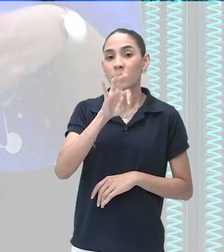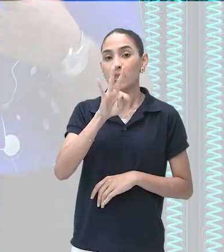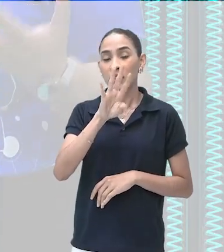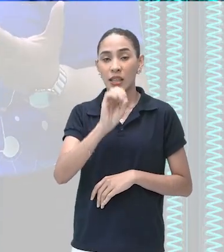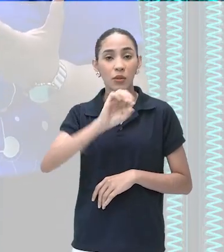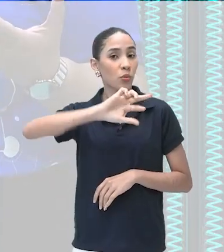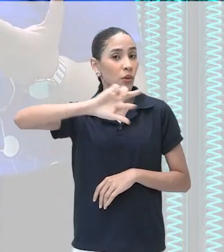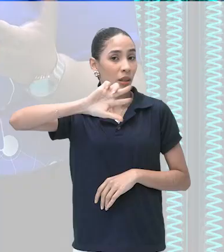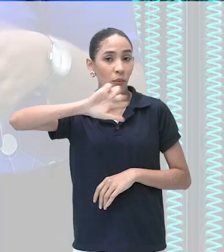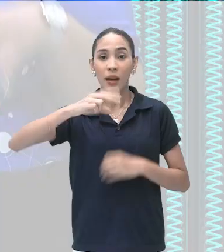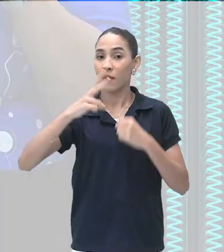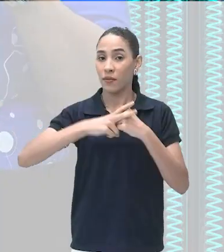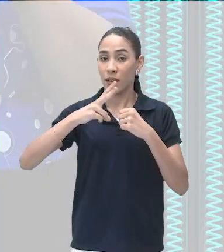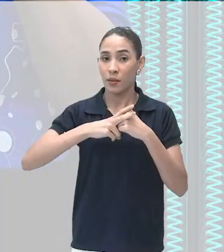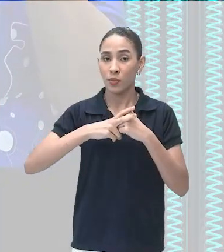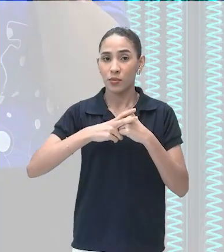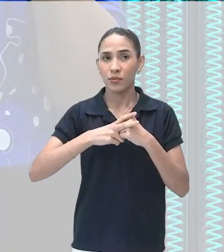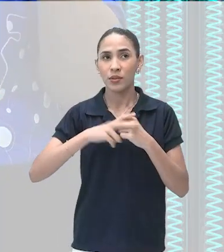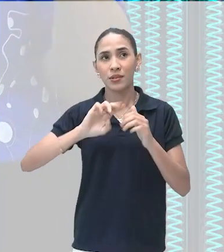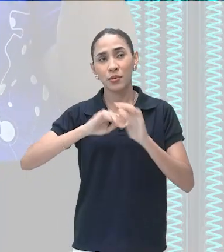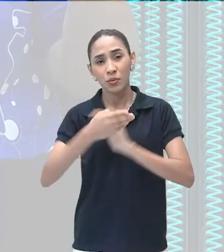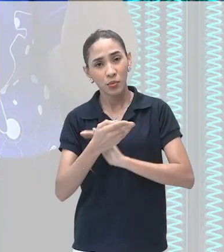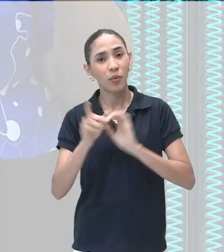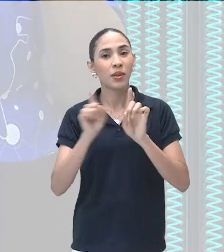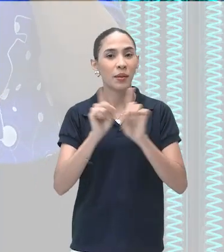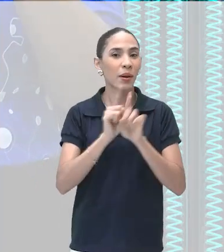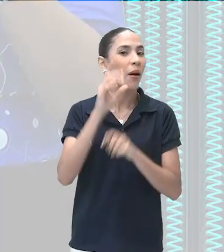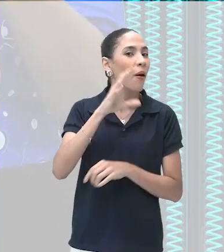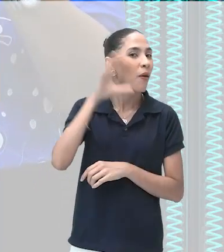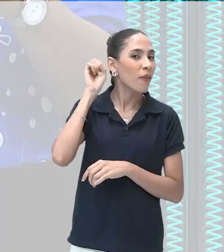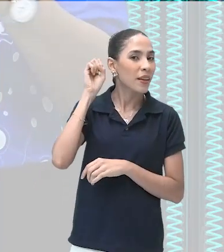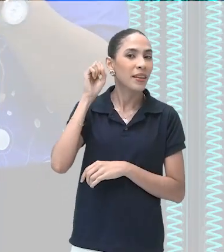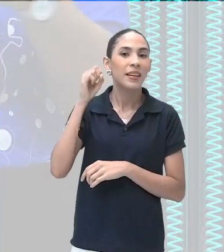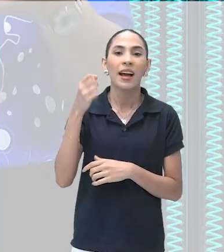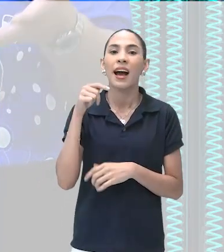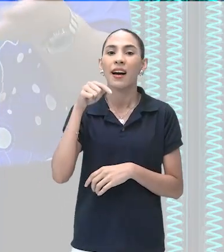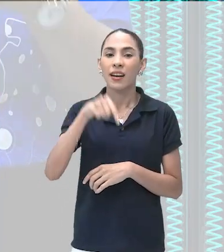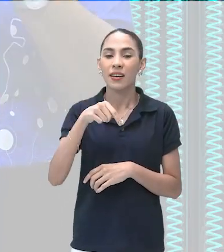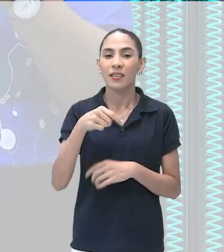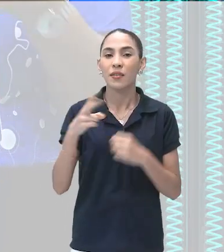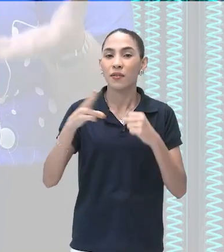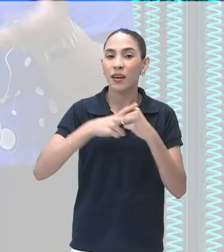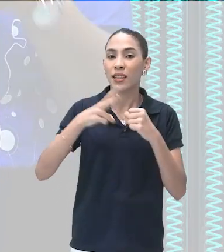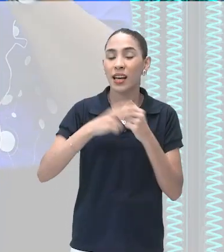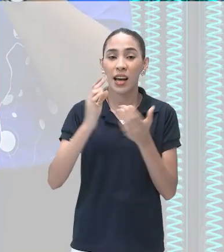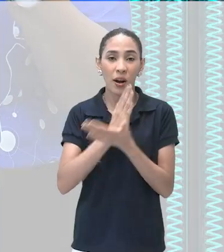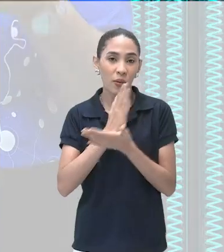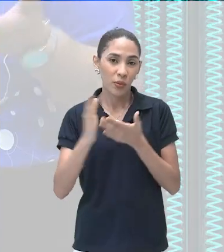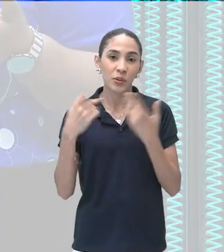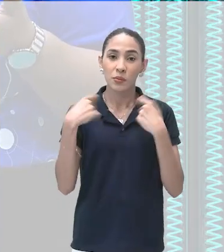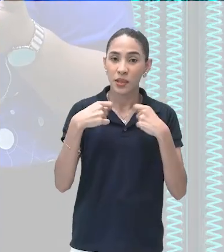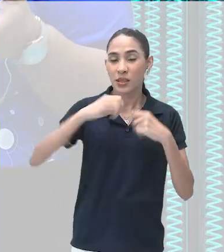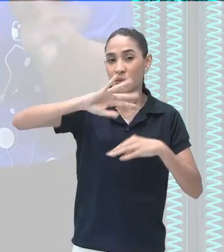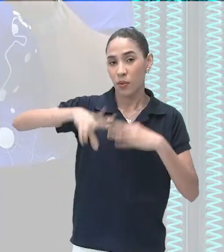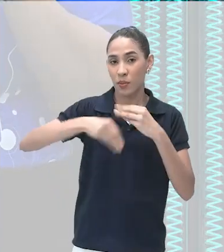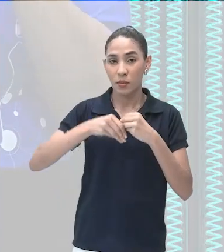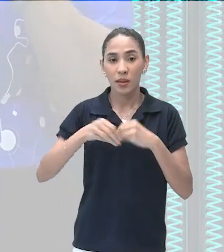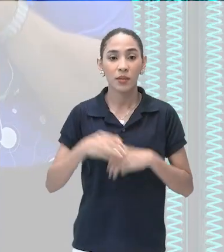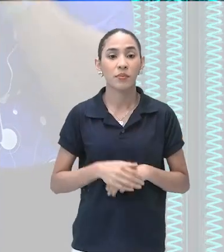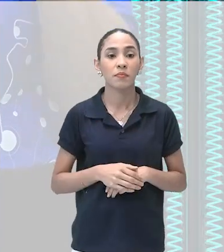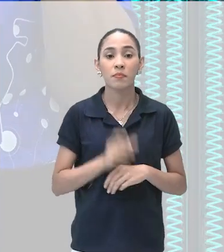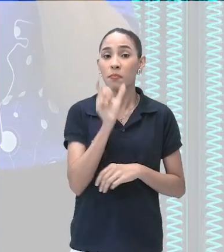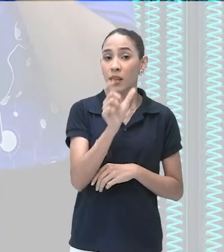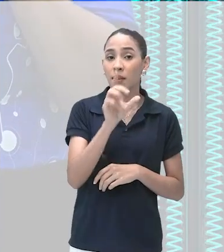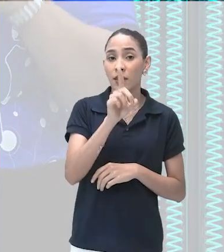é verbo. A gente já se acostumou, né, a ouvir falar aqui que verbos, alguns deles, precisam de complemento. A